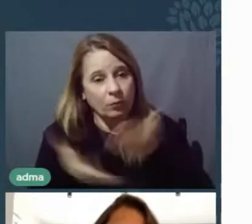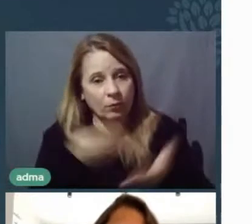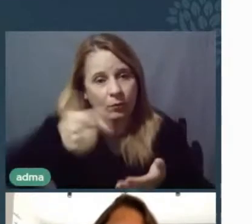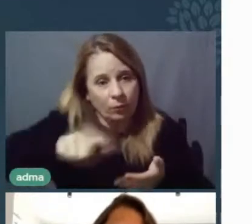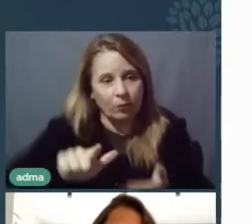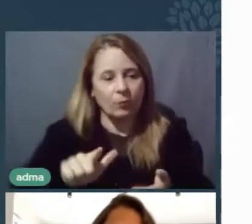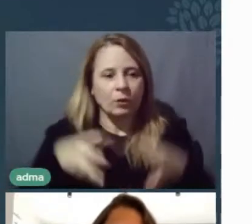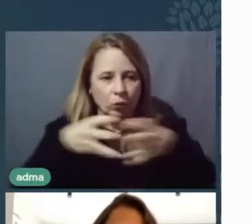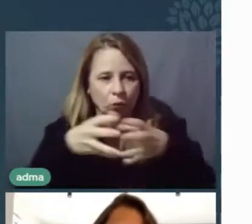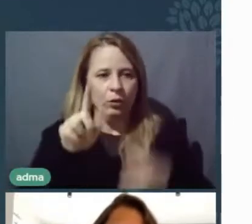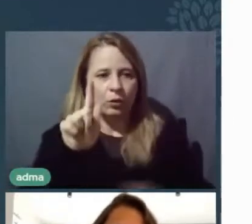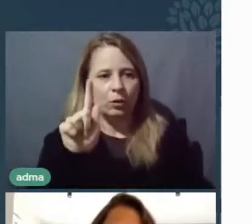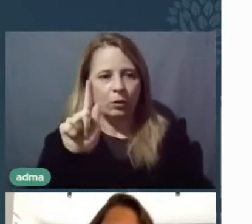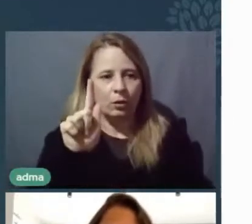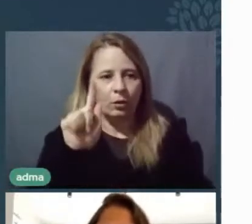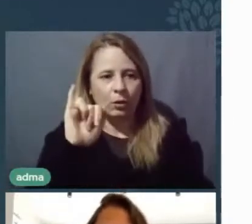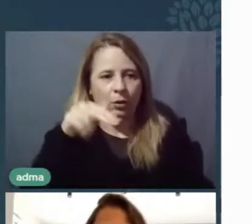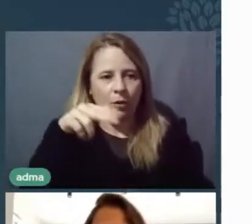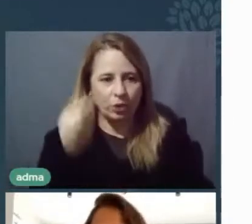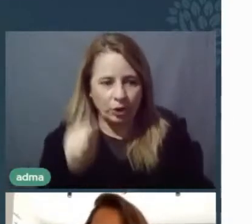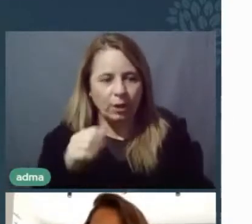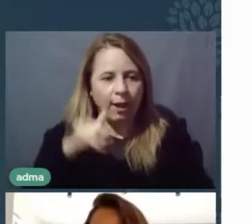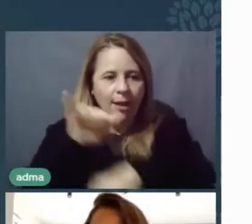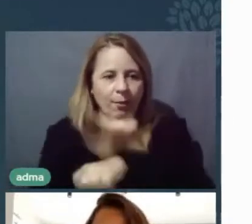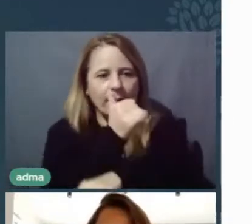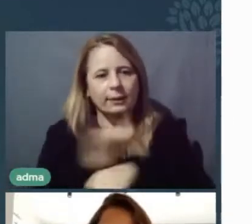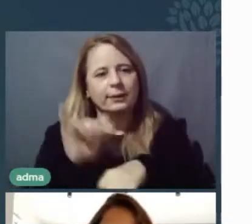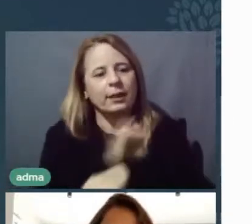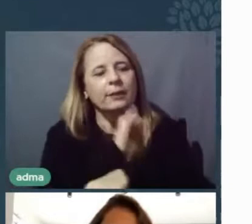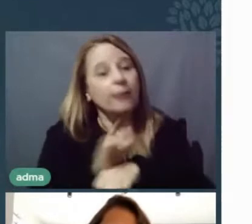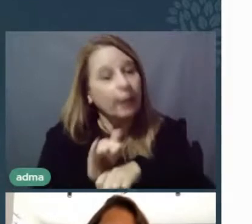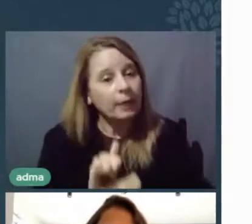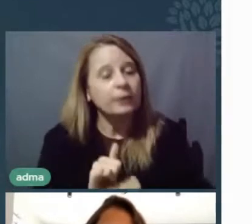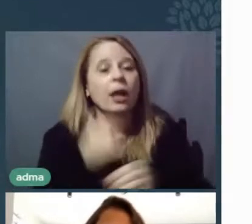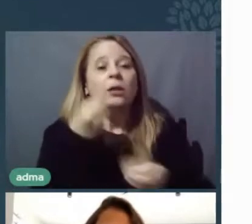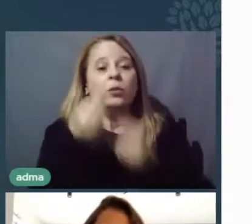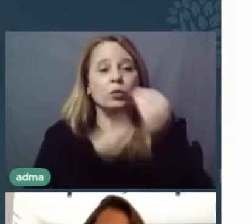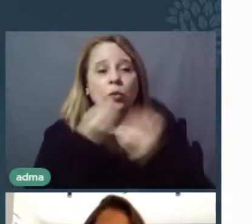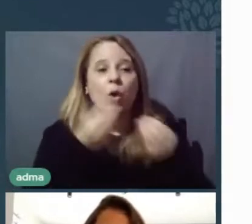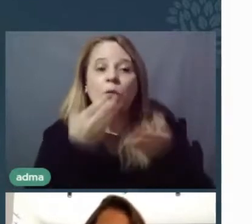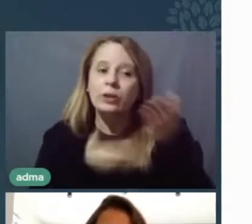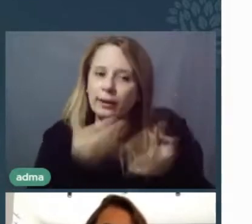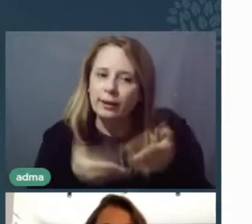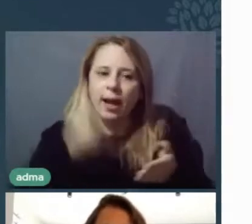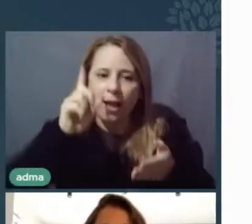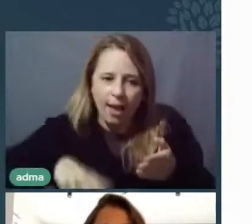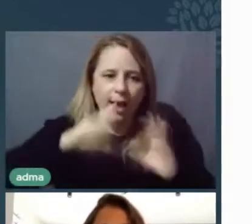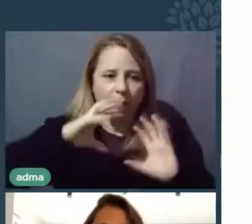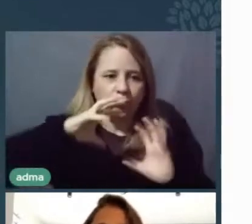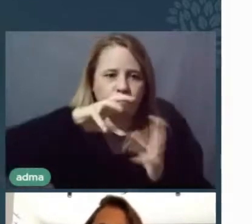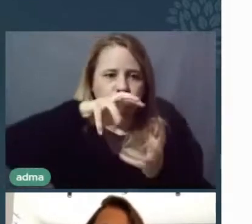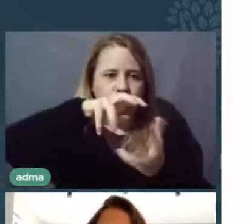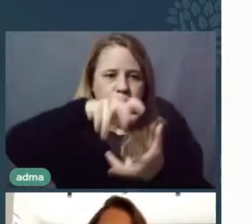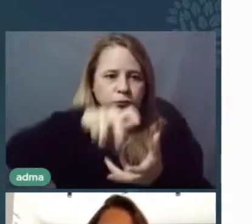GINA, que é uma estratégia global a respeito do tratamento da asma, é um guia internacional, e